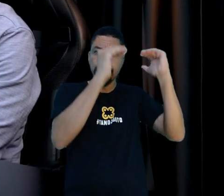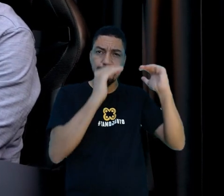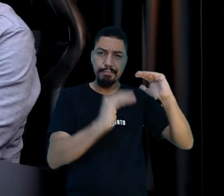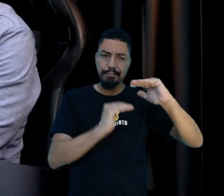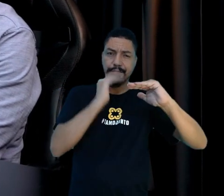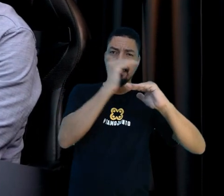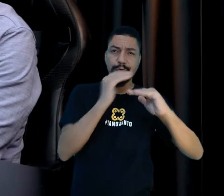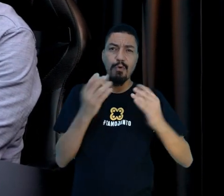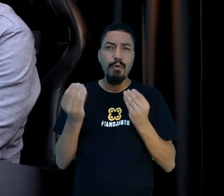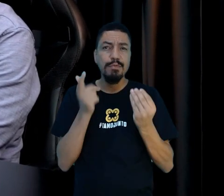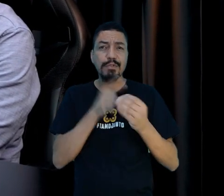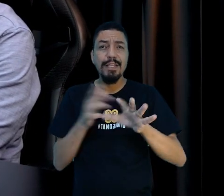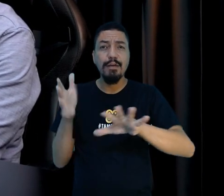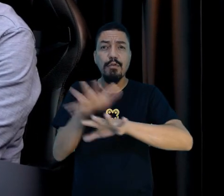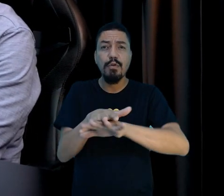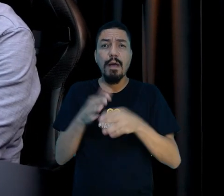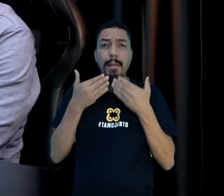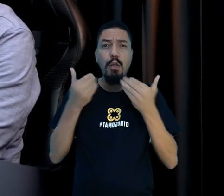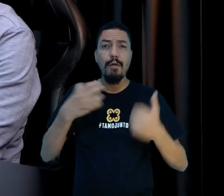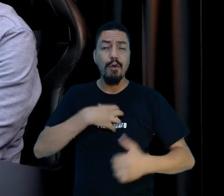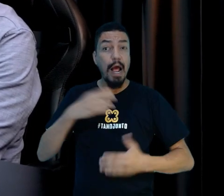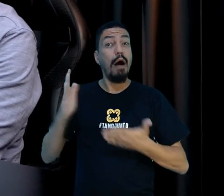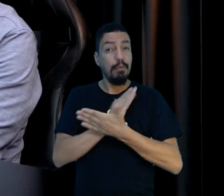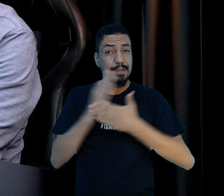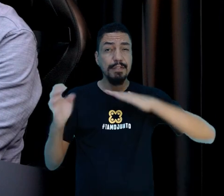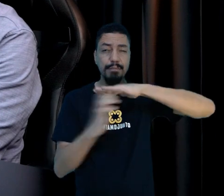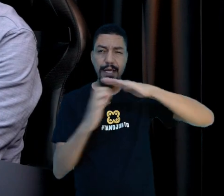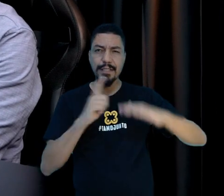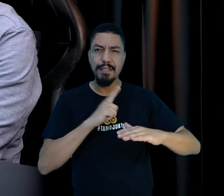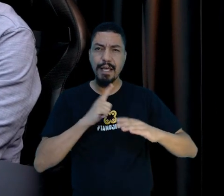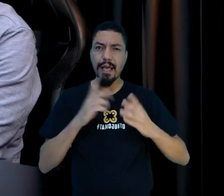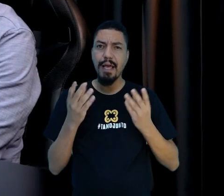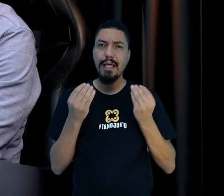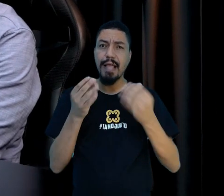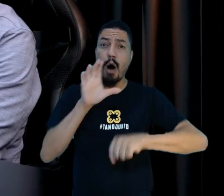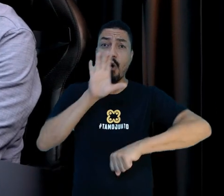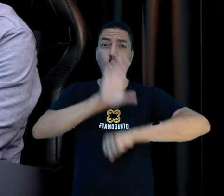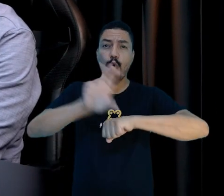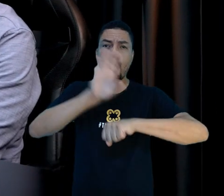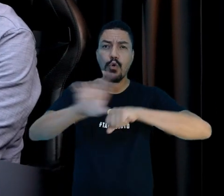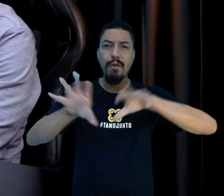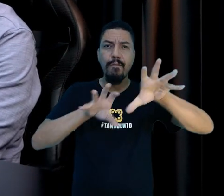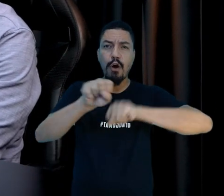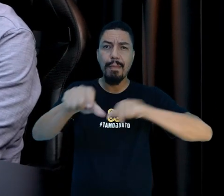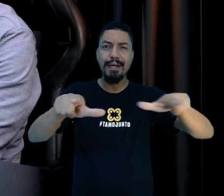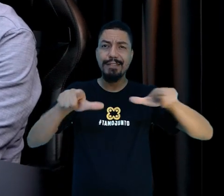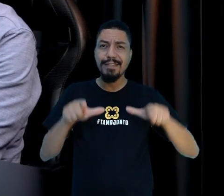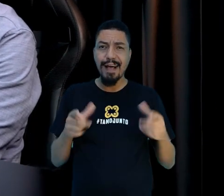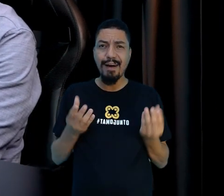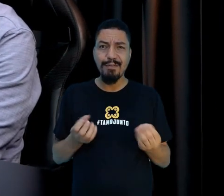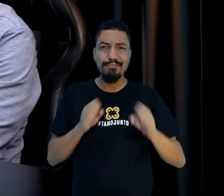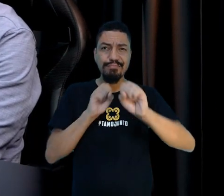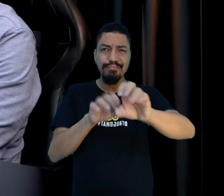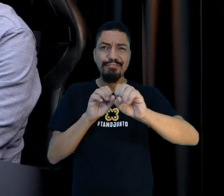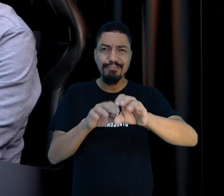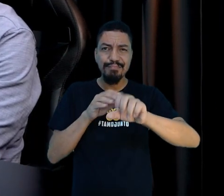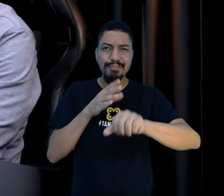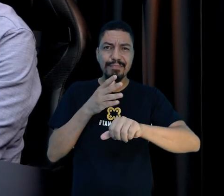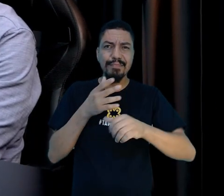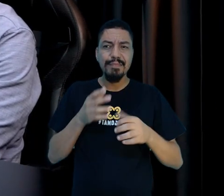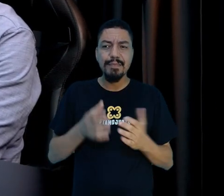mais interessante de incluir, de fato, fosse, algumas empresas fazem isso, dar curso de formação para essas pessoas, né?